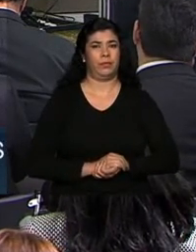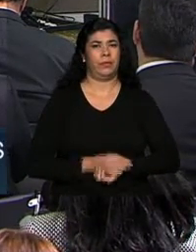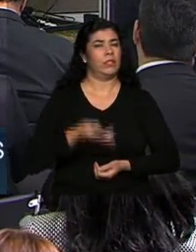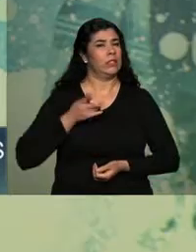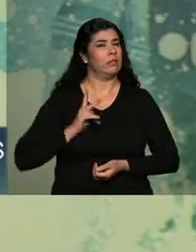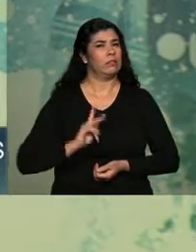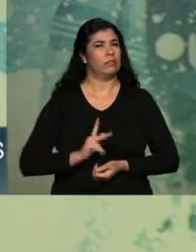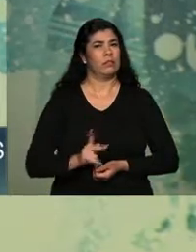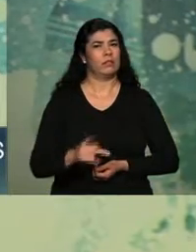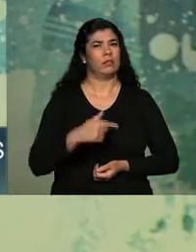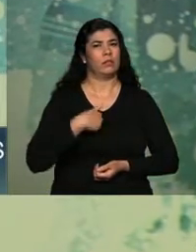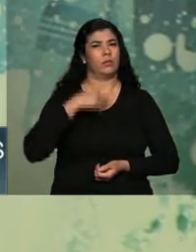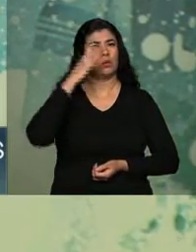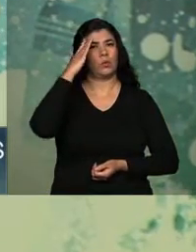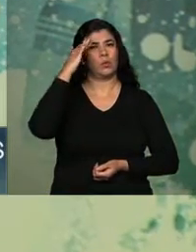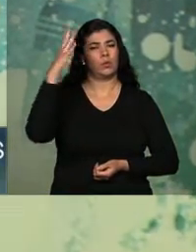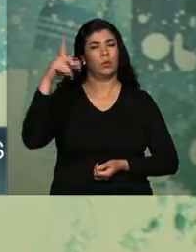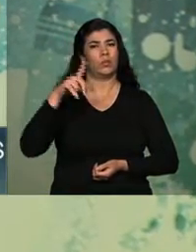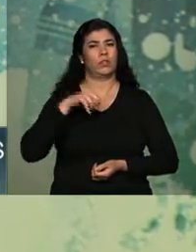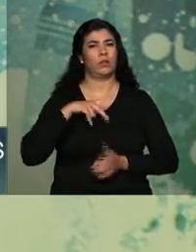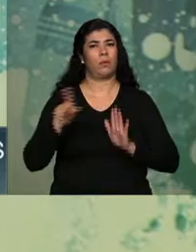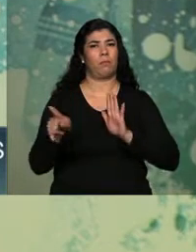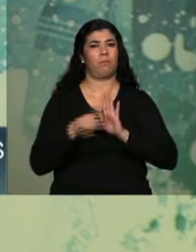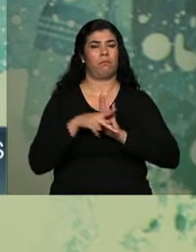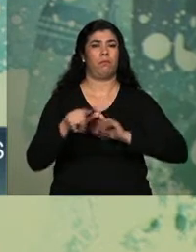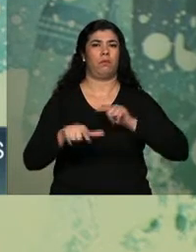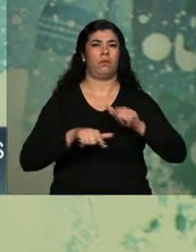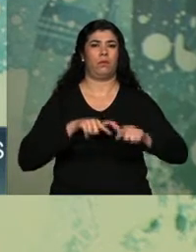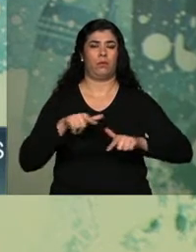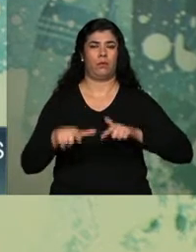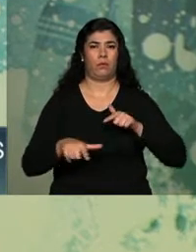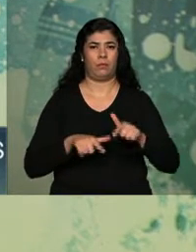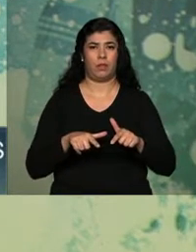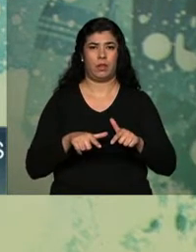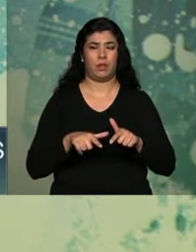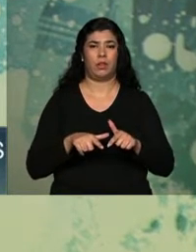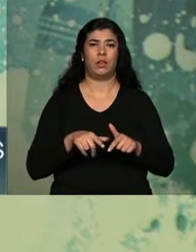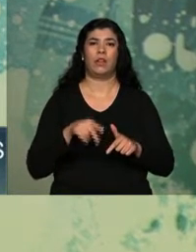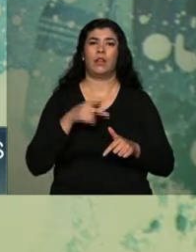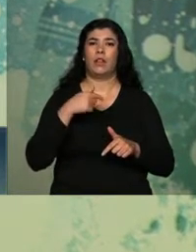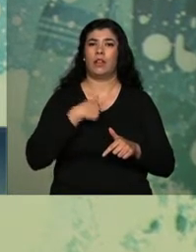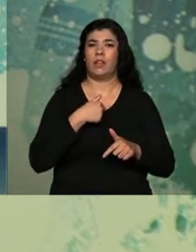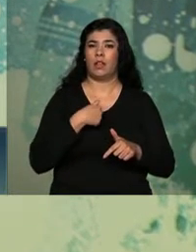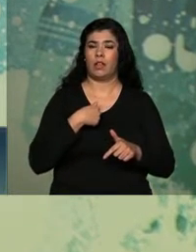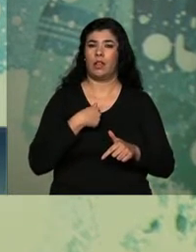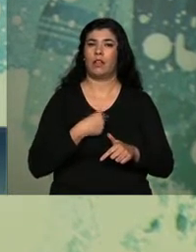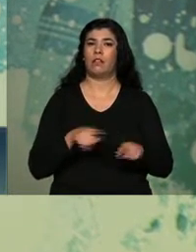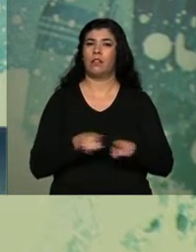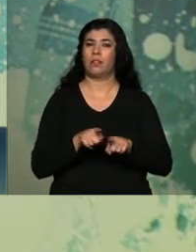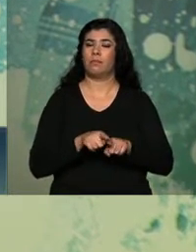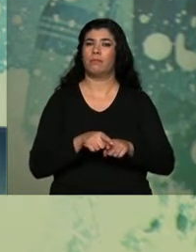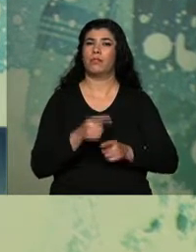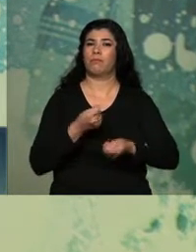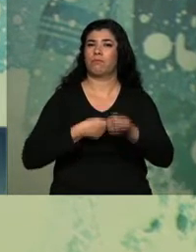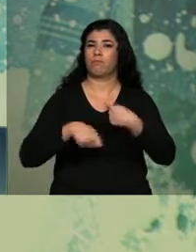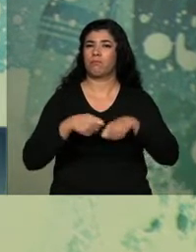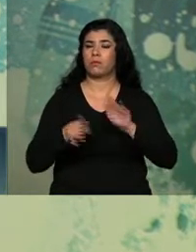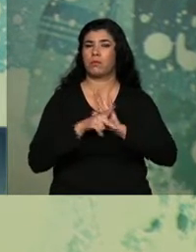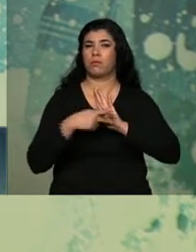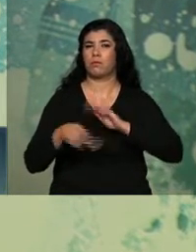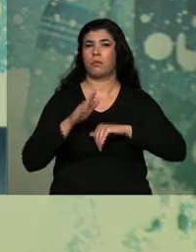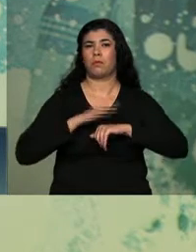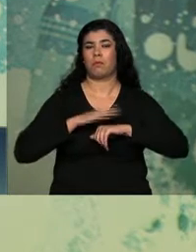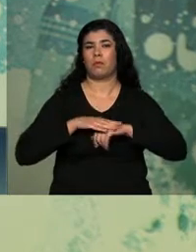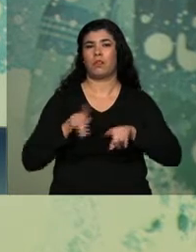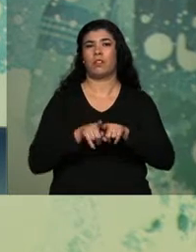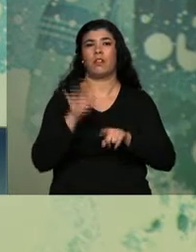Sempre sonhei em ter o meu trabalho próprio, ser uma empreendedora, ter a minha faculdade de